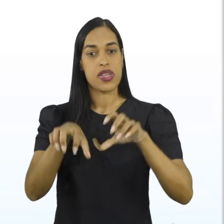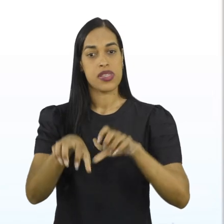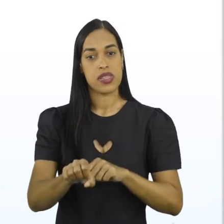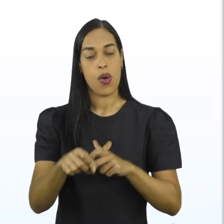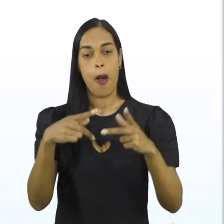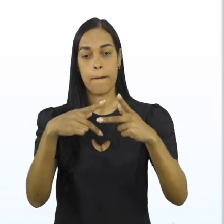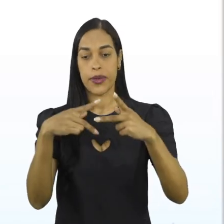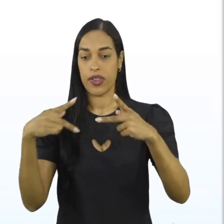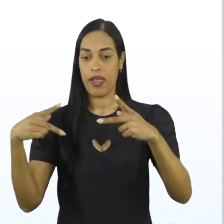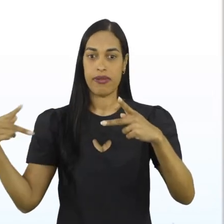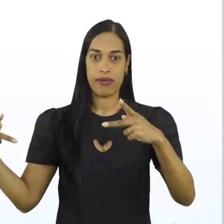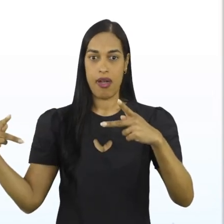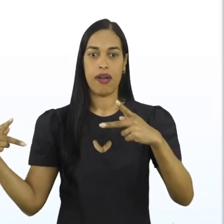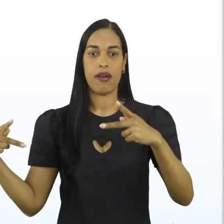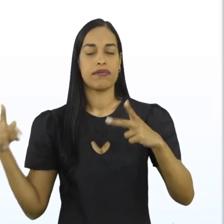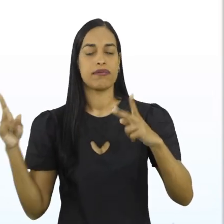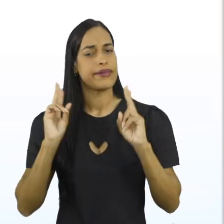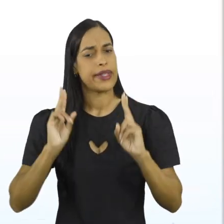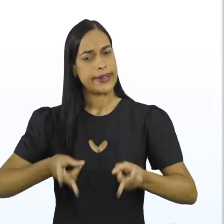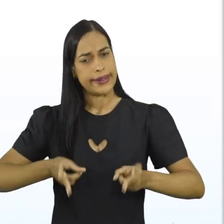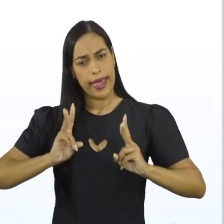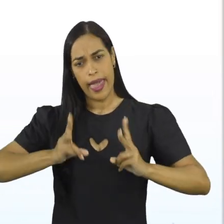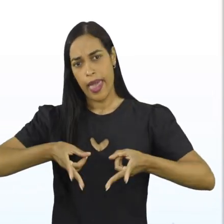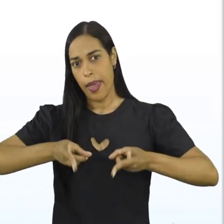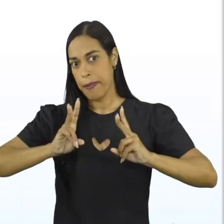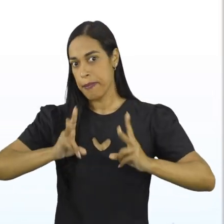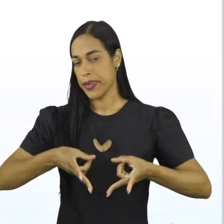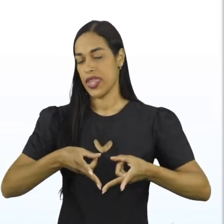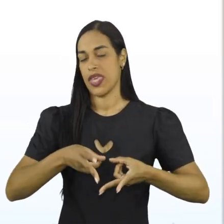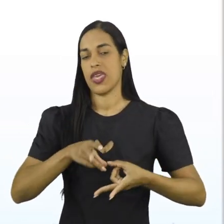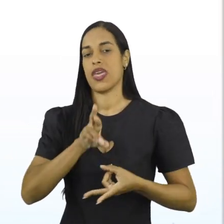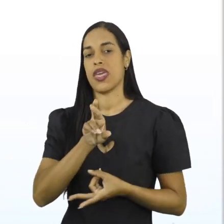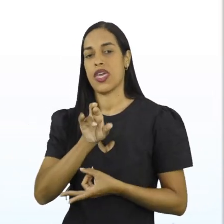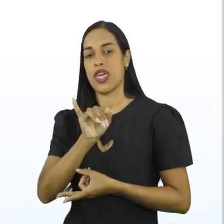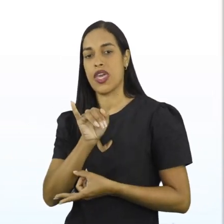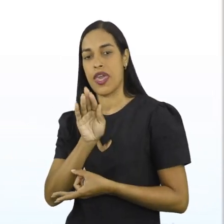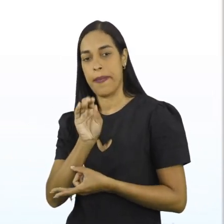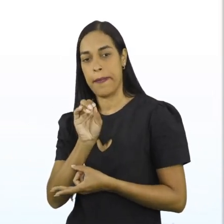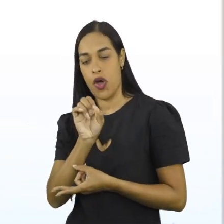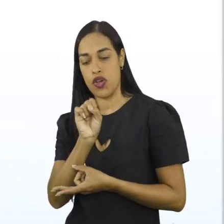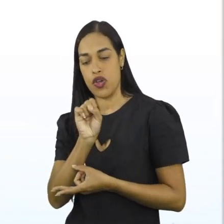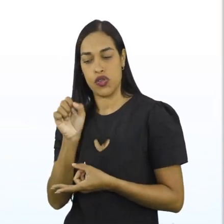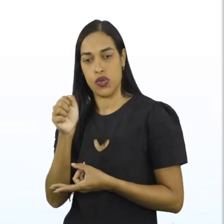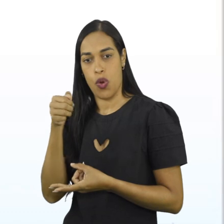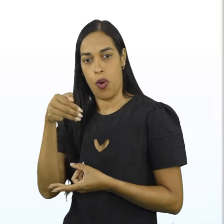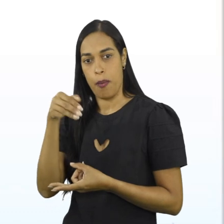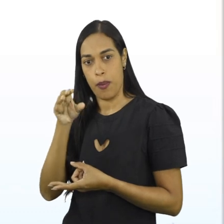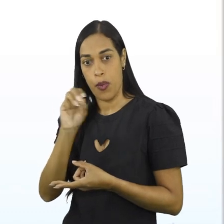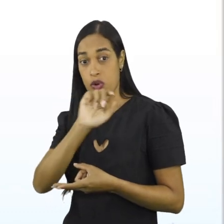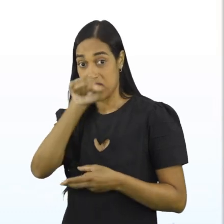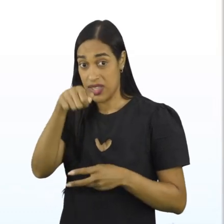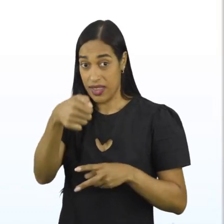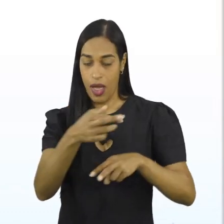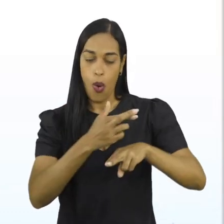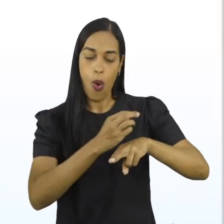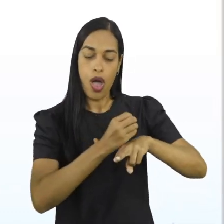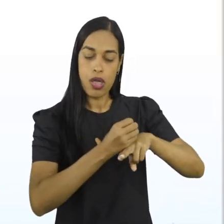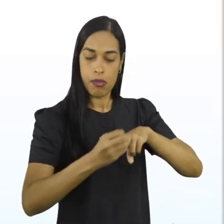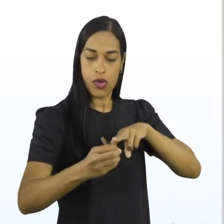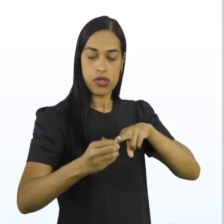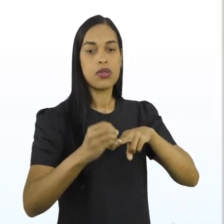proteica. Sempre que trabalhar com ribossomo, vocês vão dizer que o ribossomo, ele é o cara